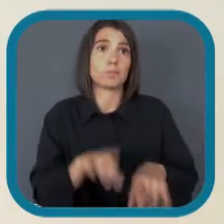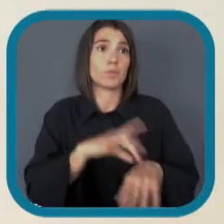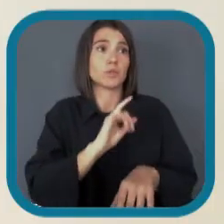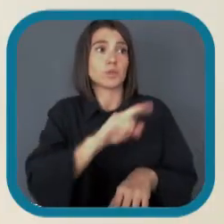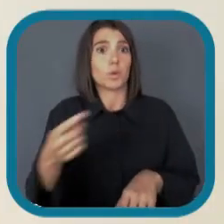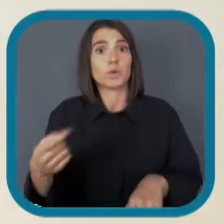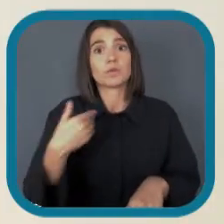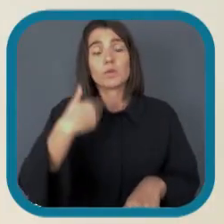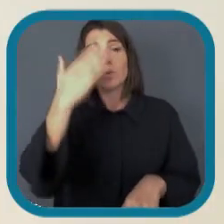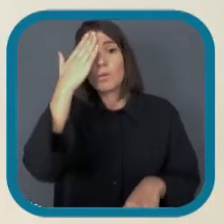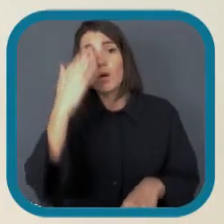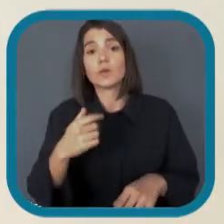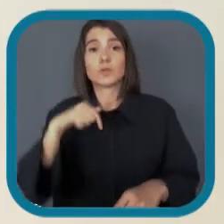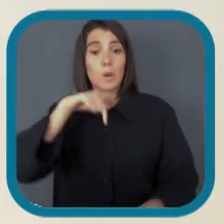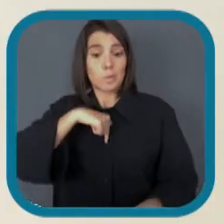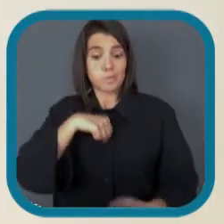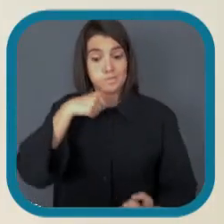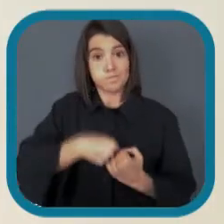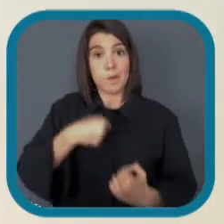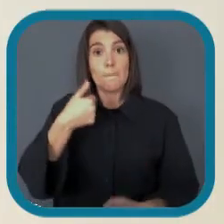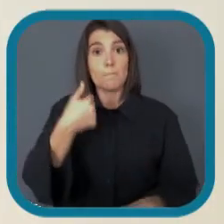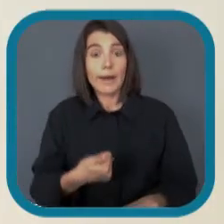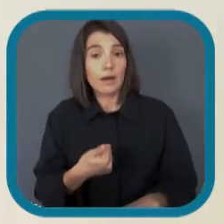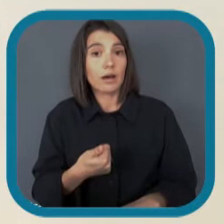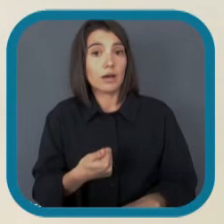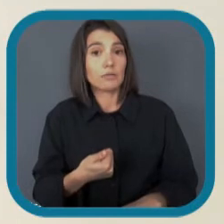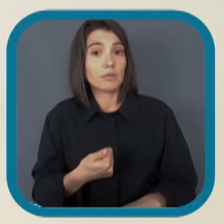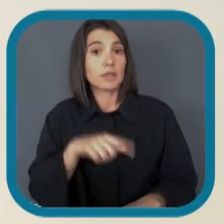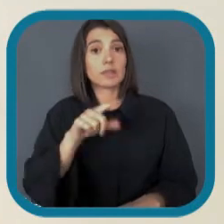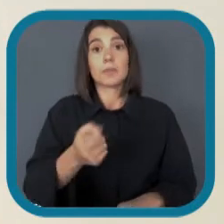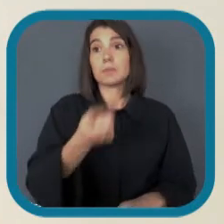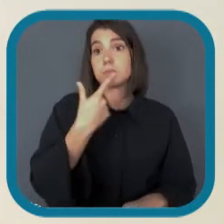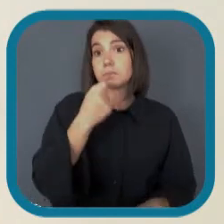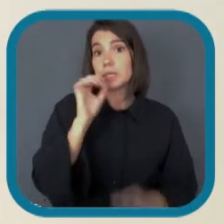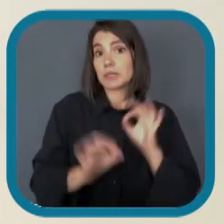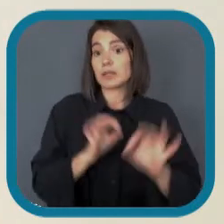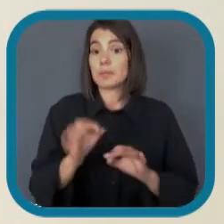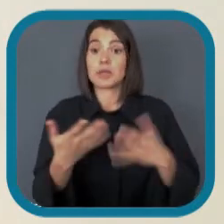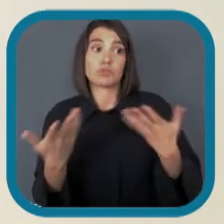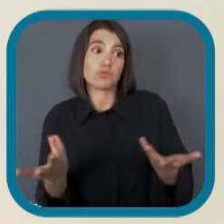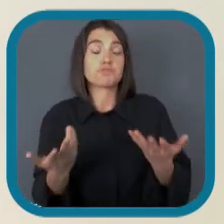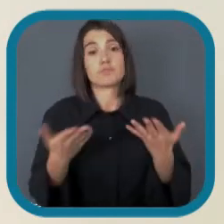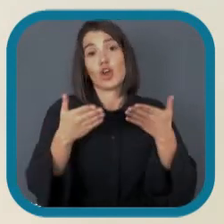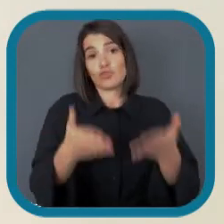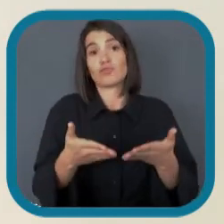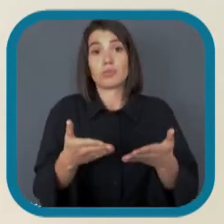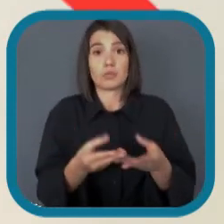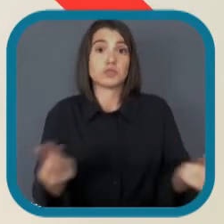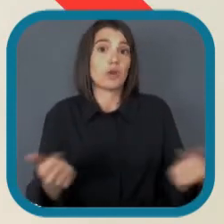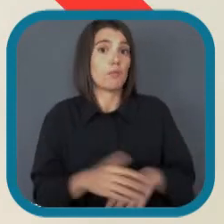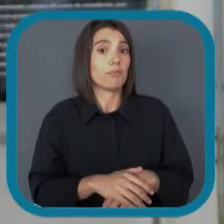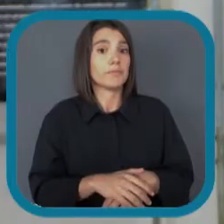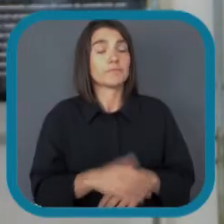qualquer outra doença, eu penso que um bom sistema imunitário e um uso de antibióticos ajuda ao combate do